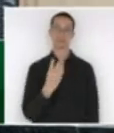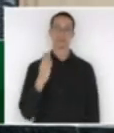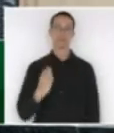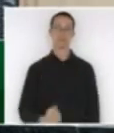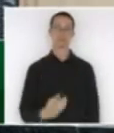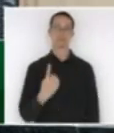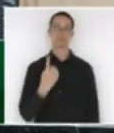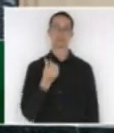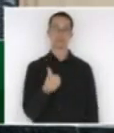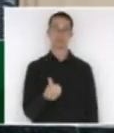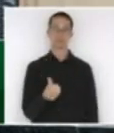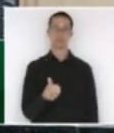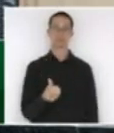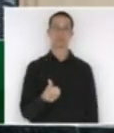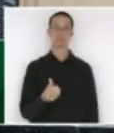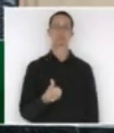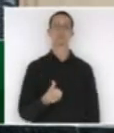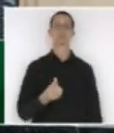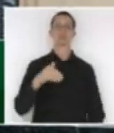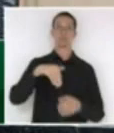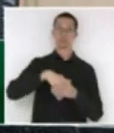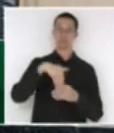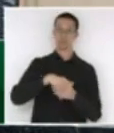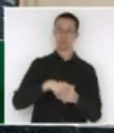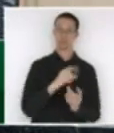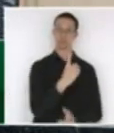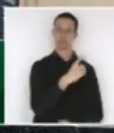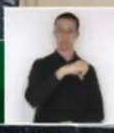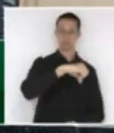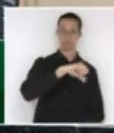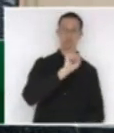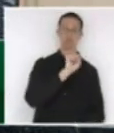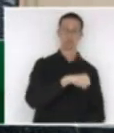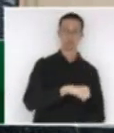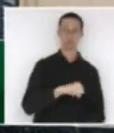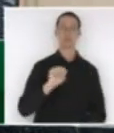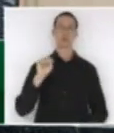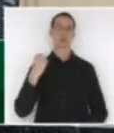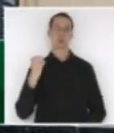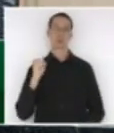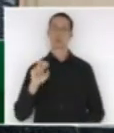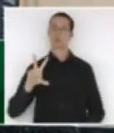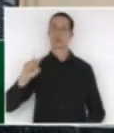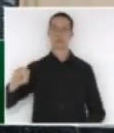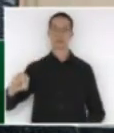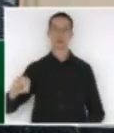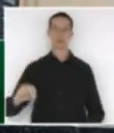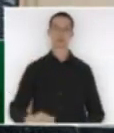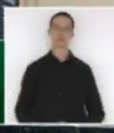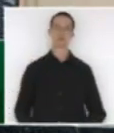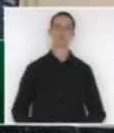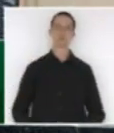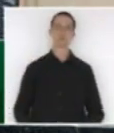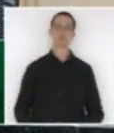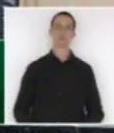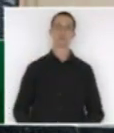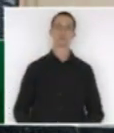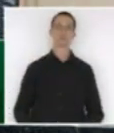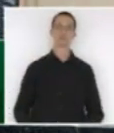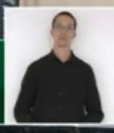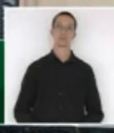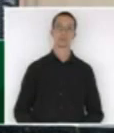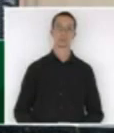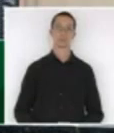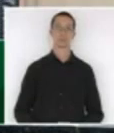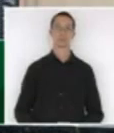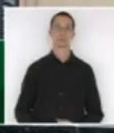0173/2016, com a seguinte votação: 19 votos sim, 8 votos não e nenhuma abstenção. Foram aprovados